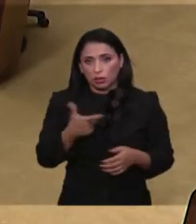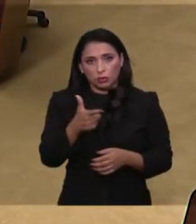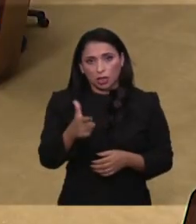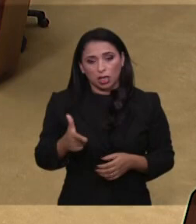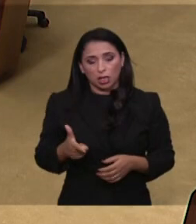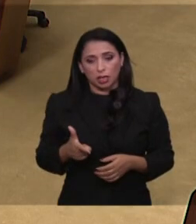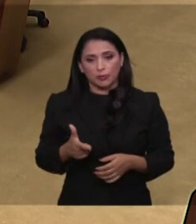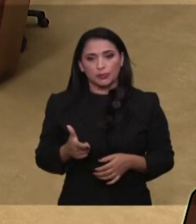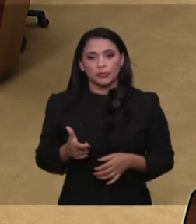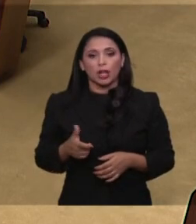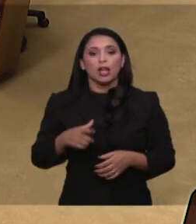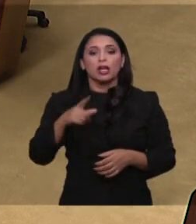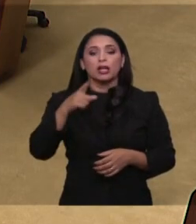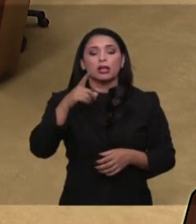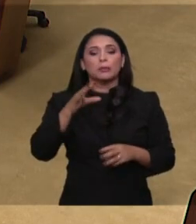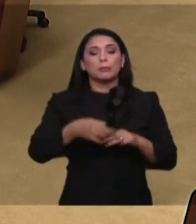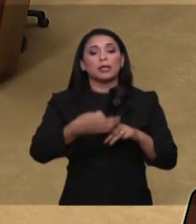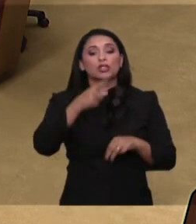favor. Desculpe.